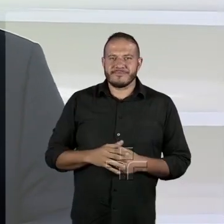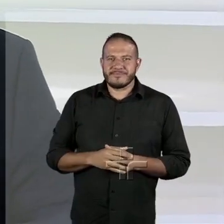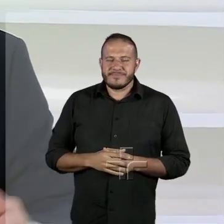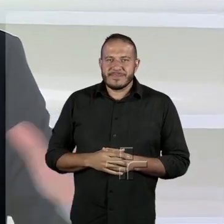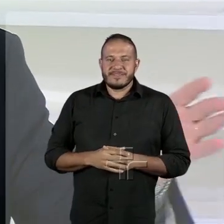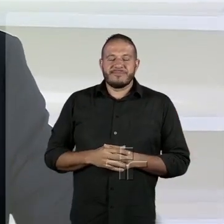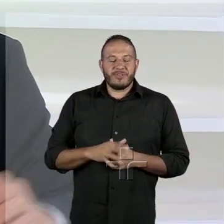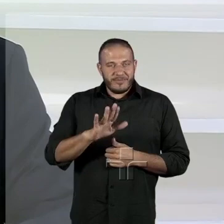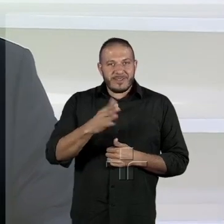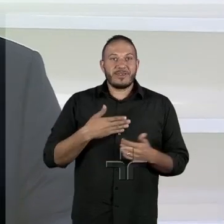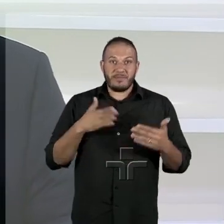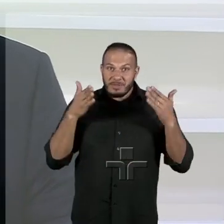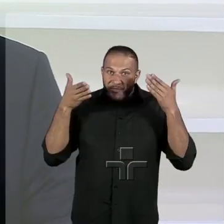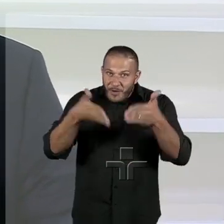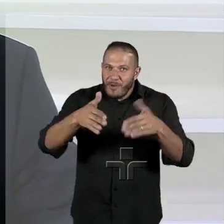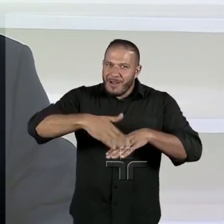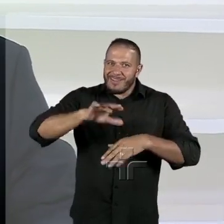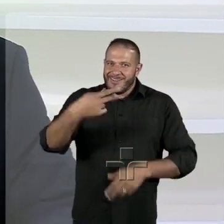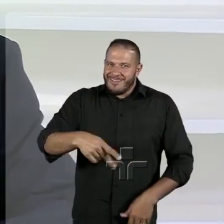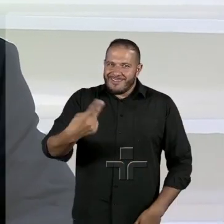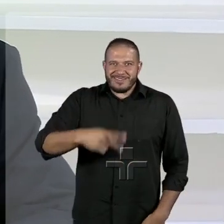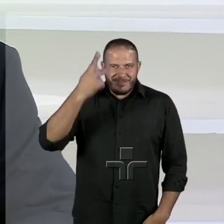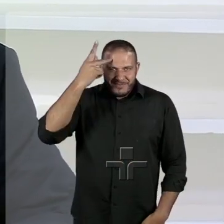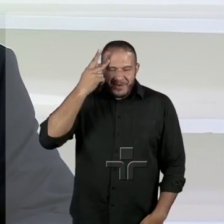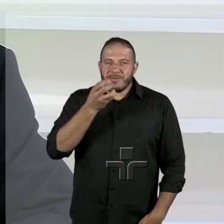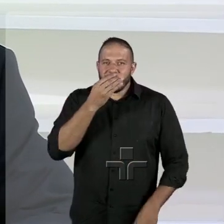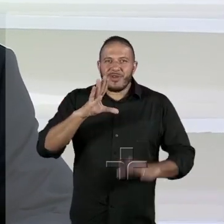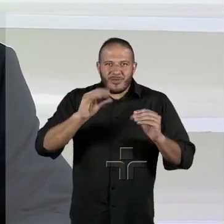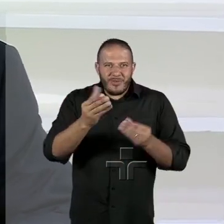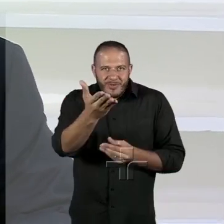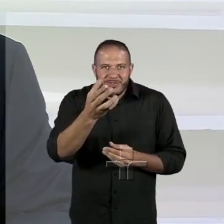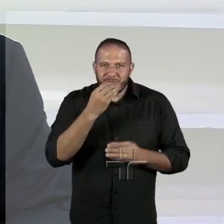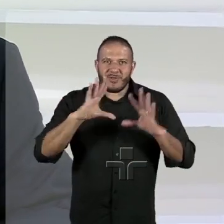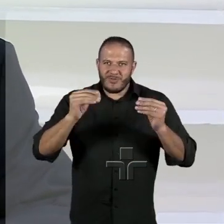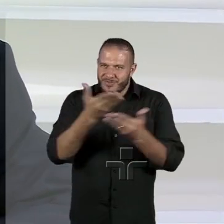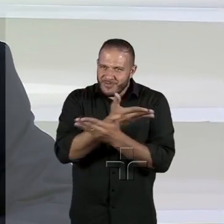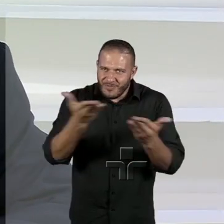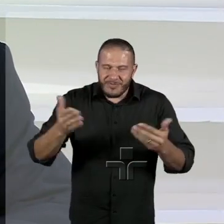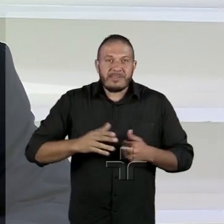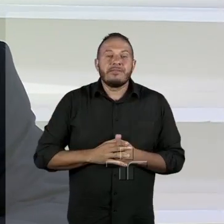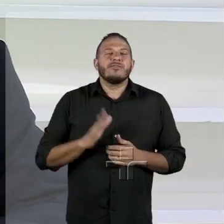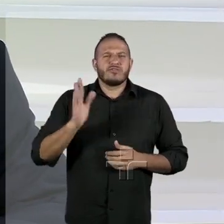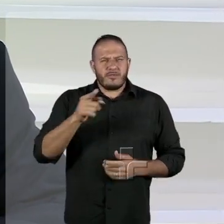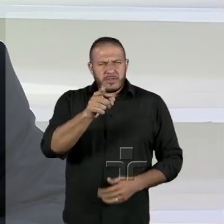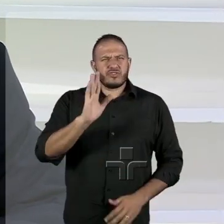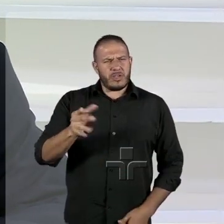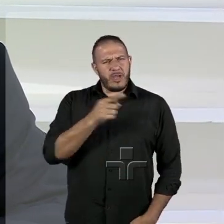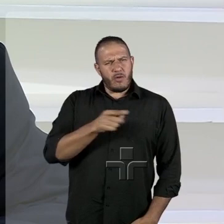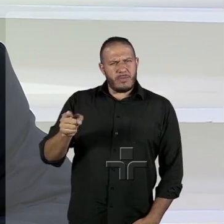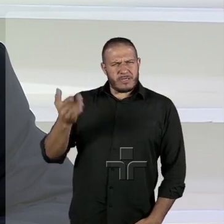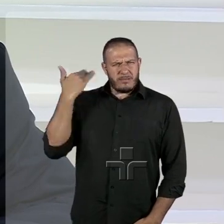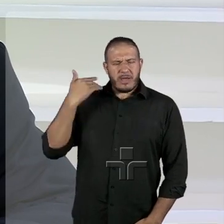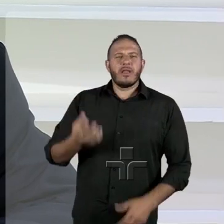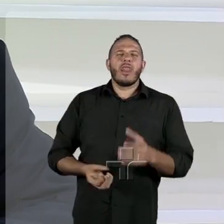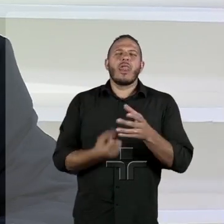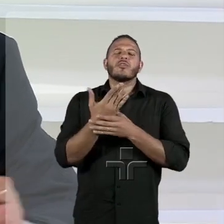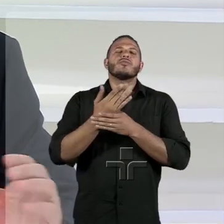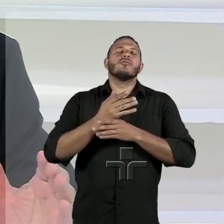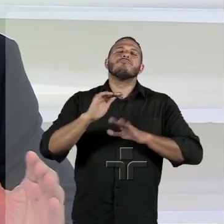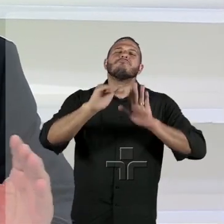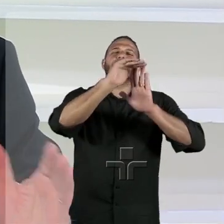boa noite a todos. O senhor, há uma semana, lançou um importante programa